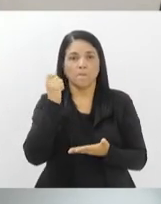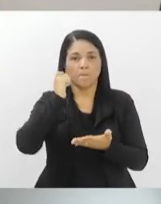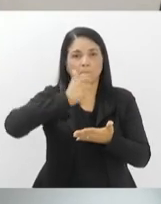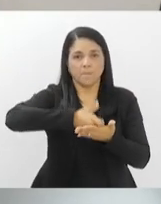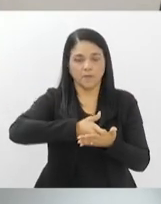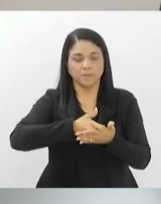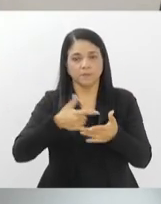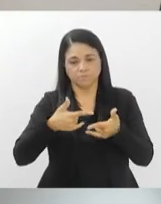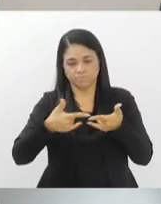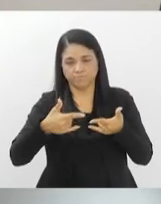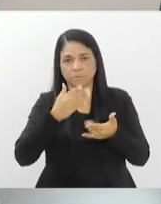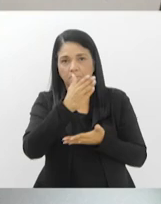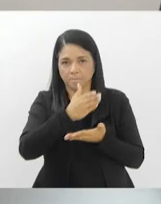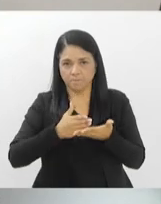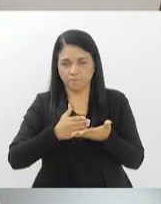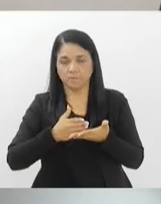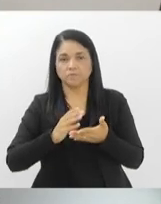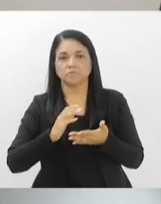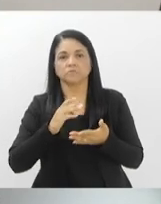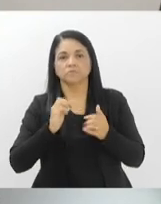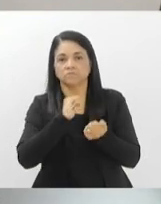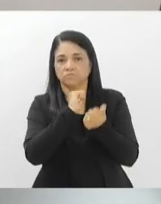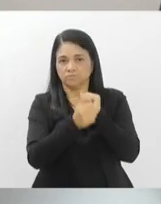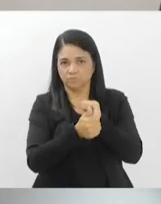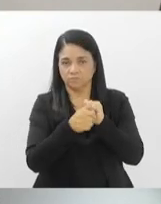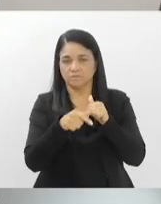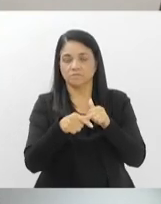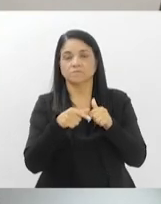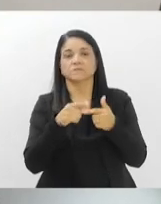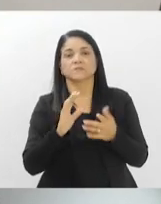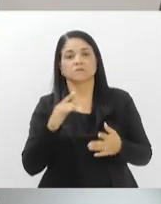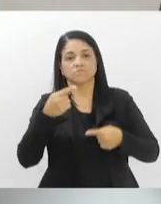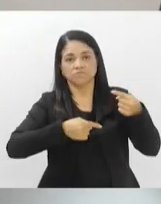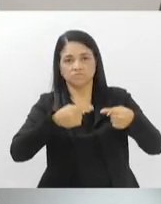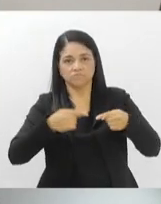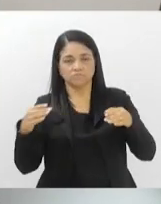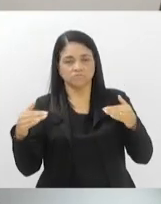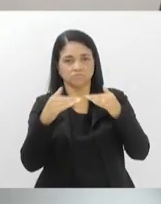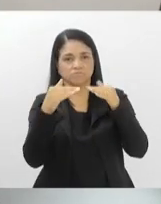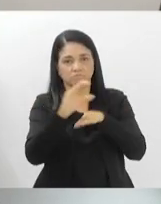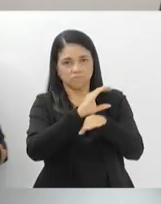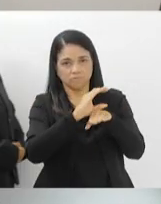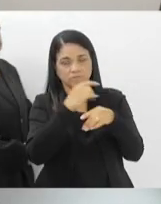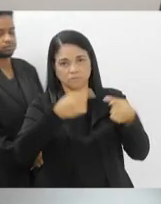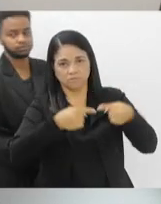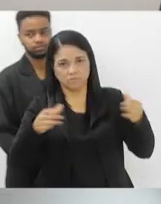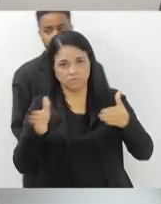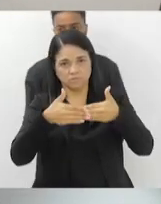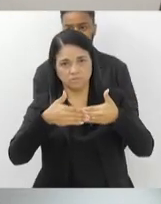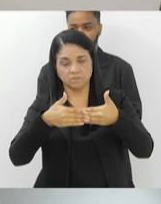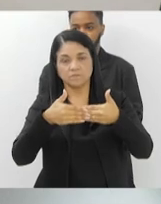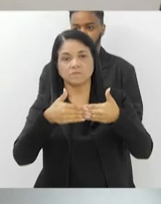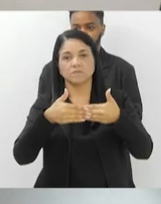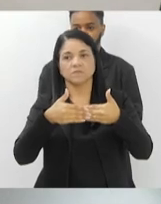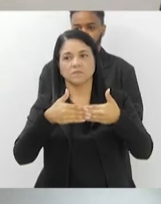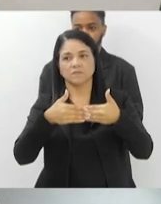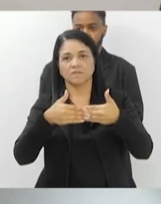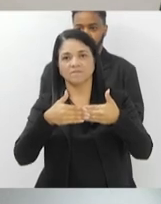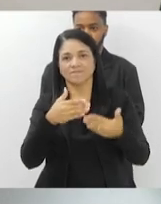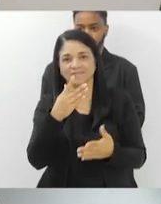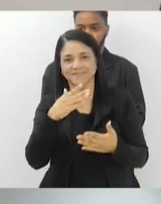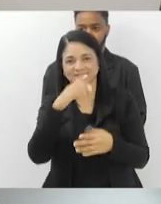meia entrada em eventos esportivos. O parecer é pela constitucionalidade. Em discussão. Não havendo quem queira discutir, encerrada a discussão.